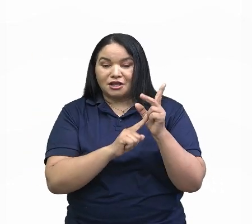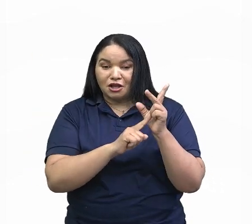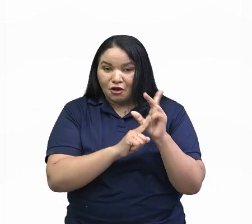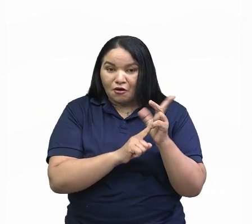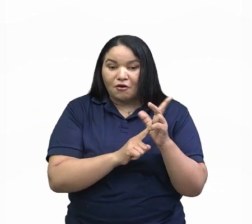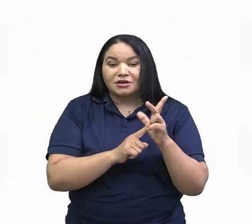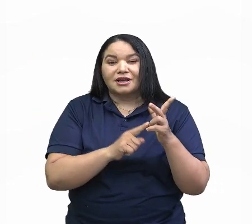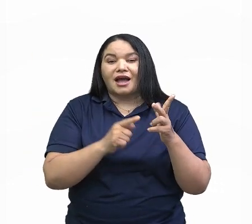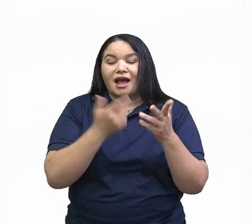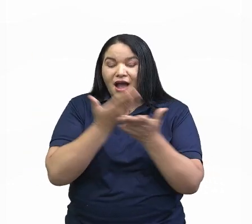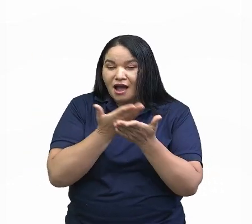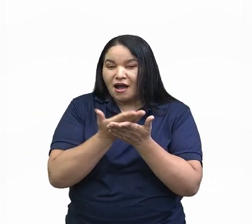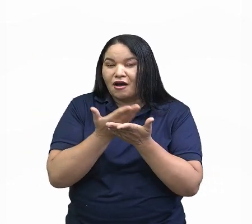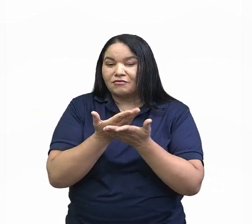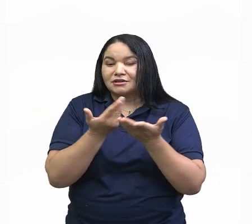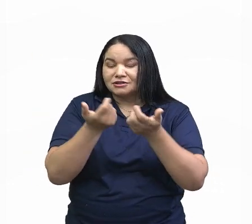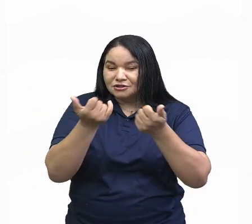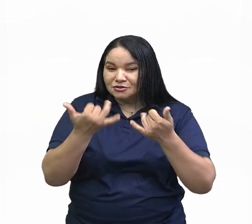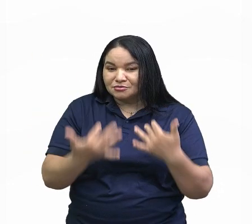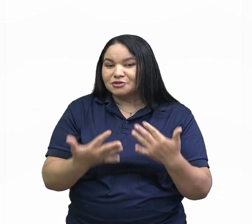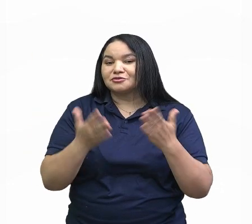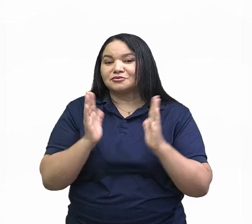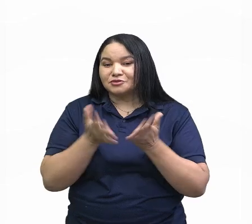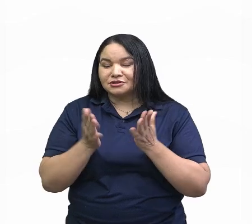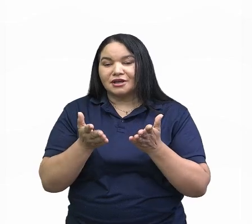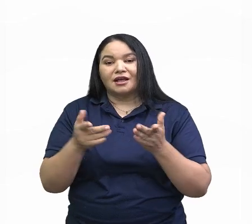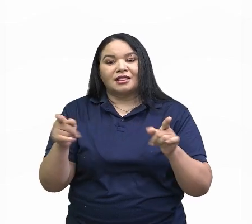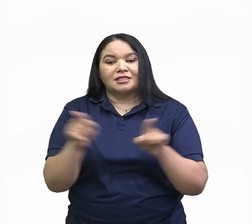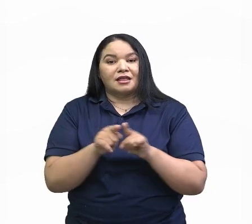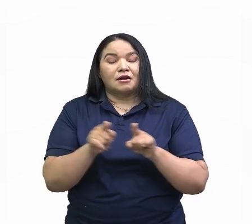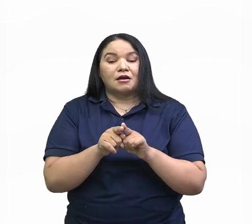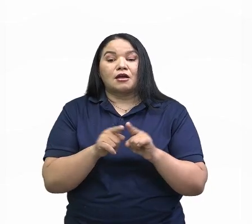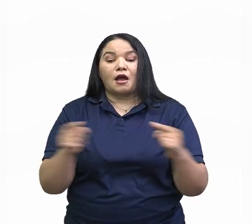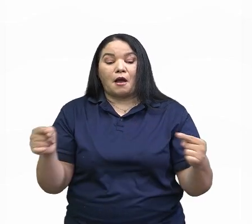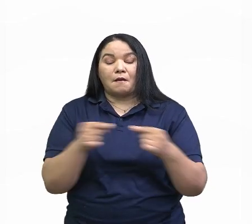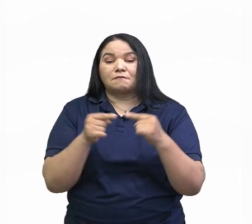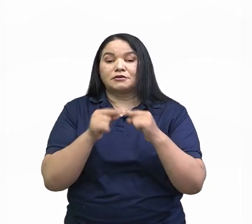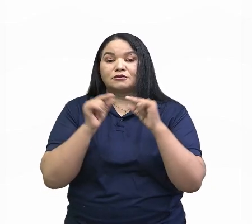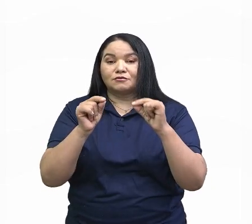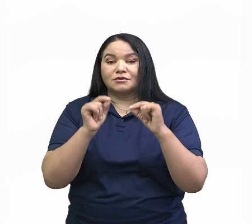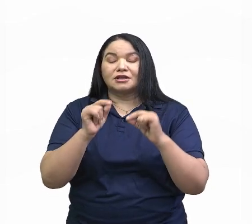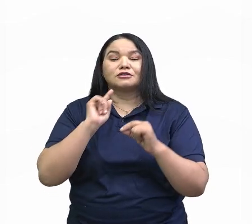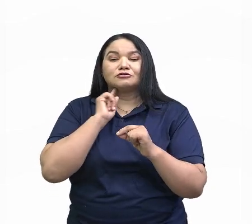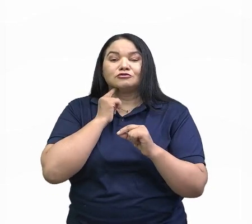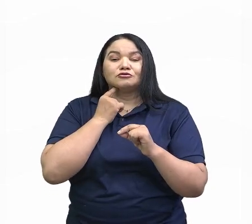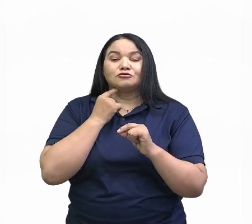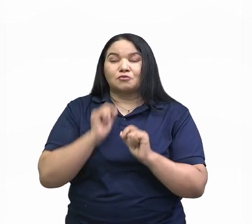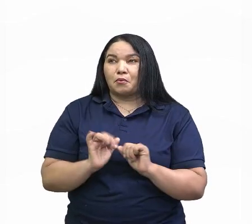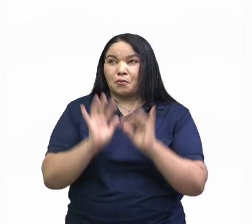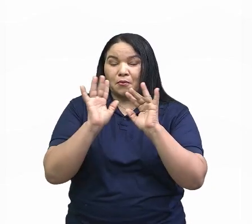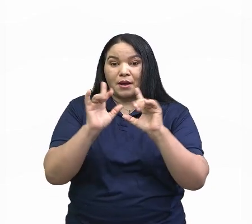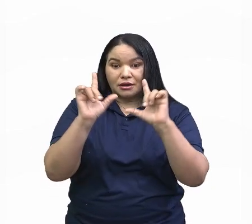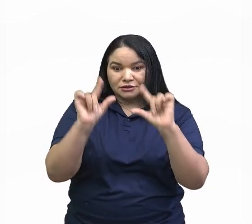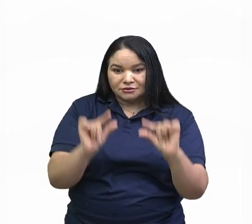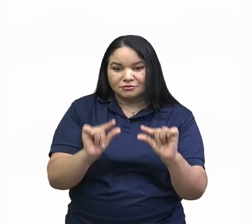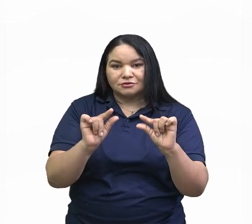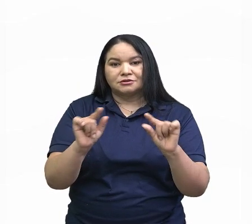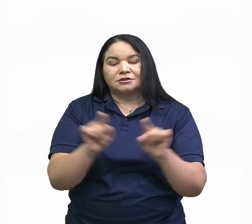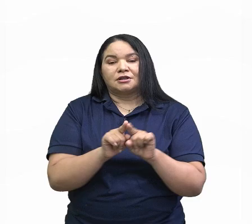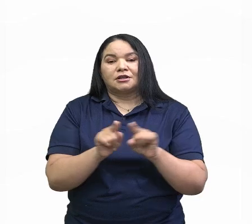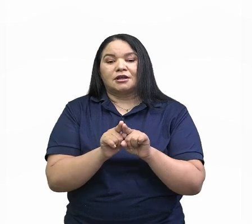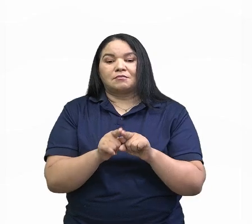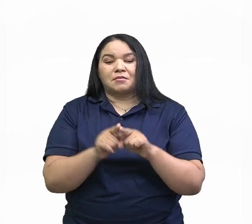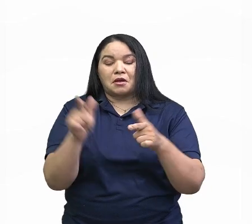bastante sobre essas fontes alternativas de energia, porque elas diminuem a poluição do ar e os riscos de